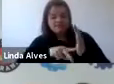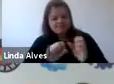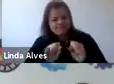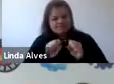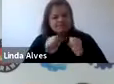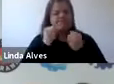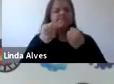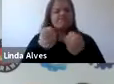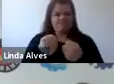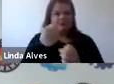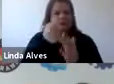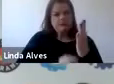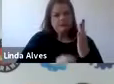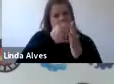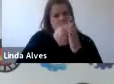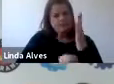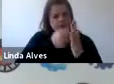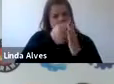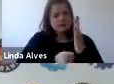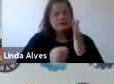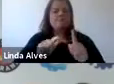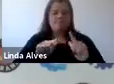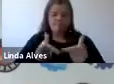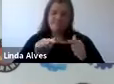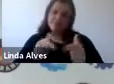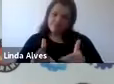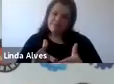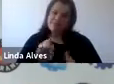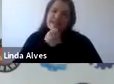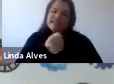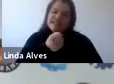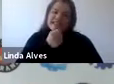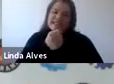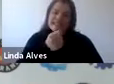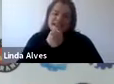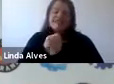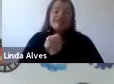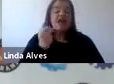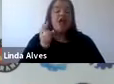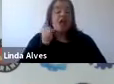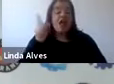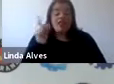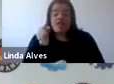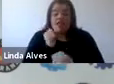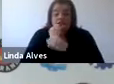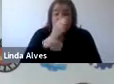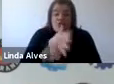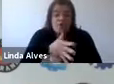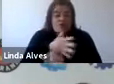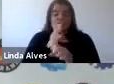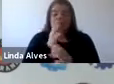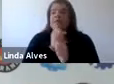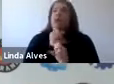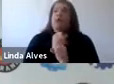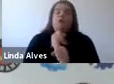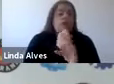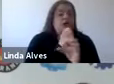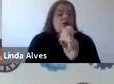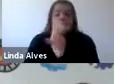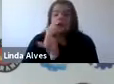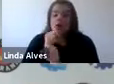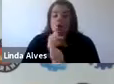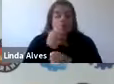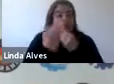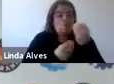ele vai falar na entrevista, né? Passou a noite fazendo cálculos lá, gente, sabe? Cada um de vocês são muito